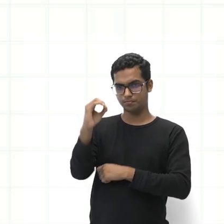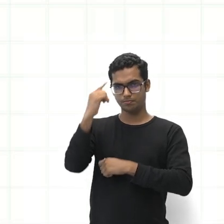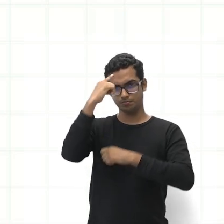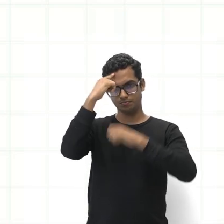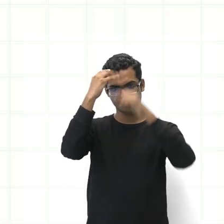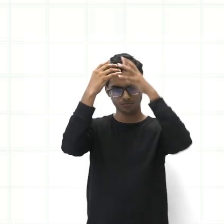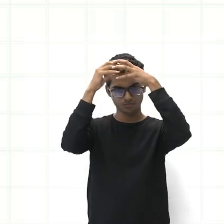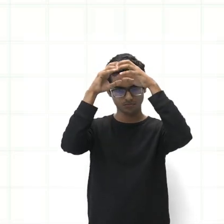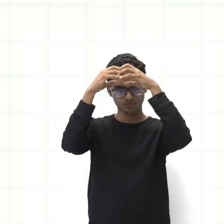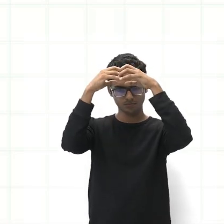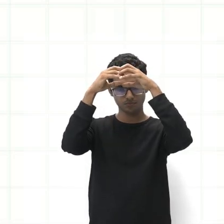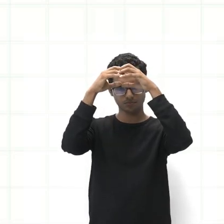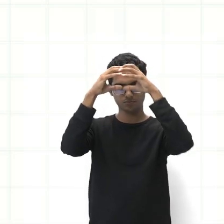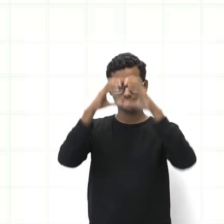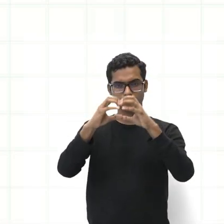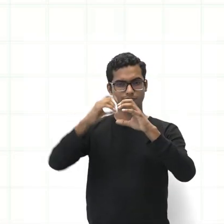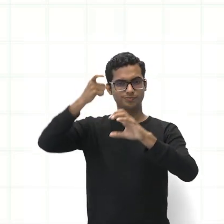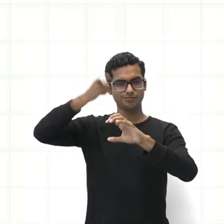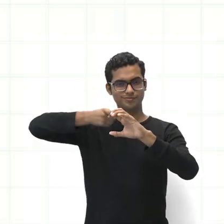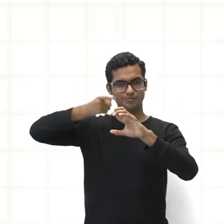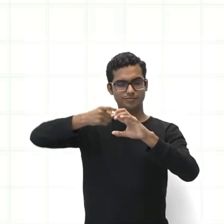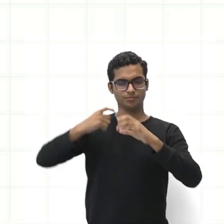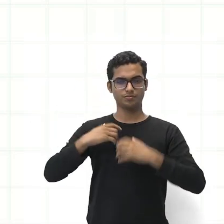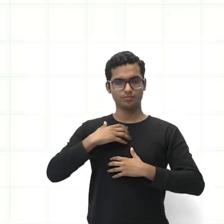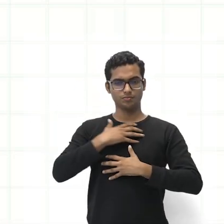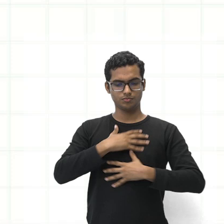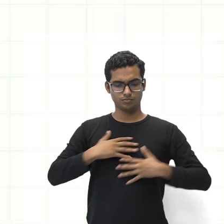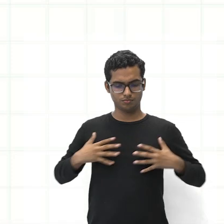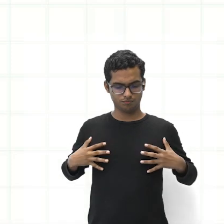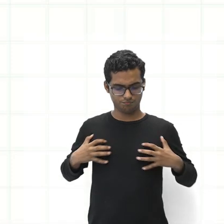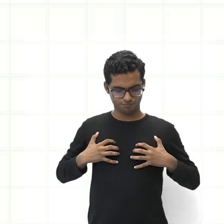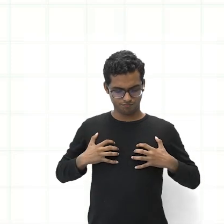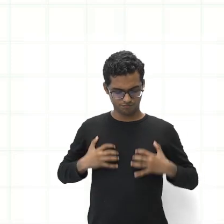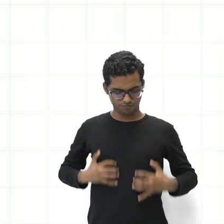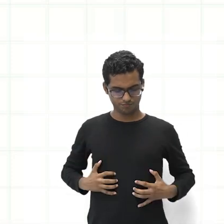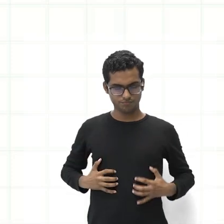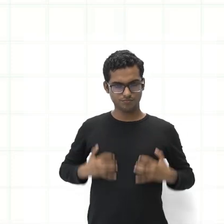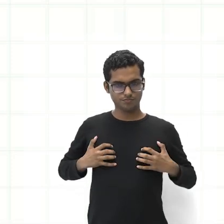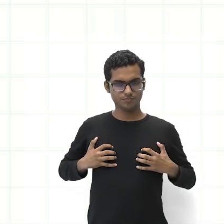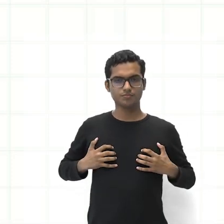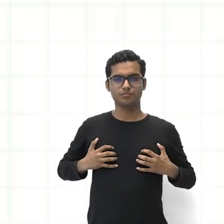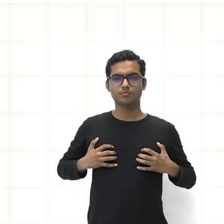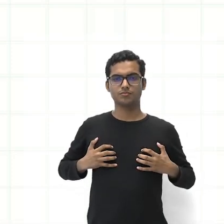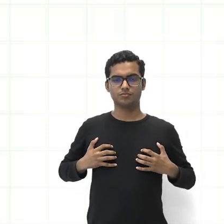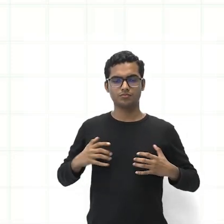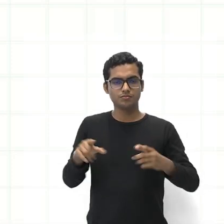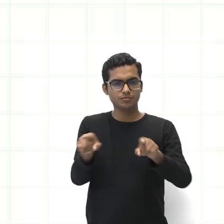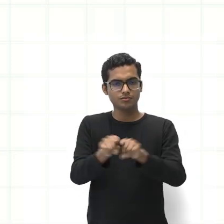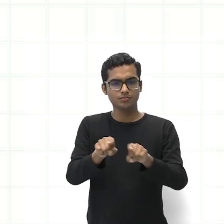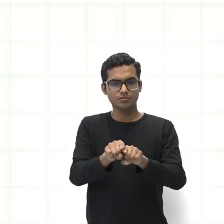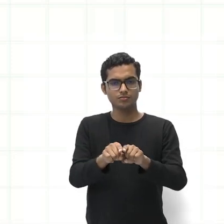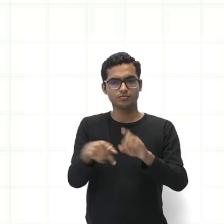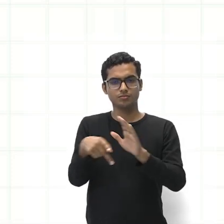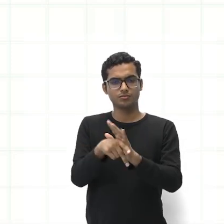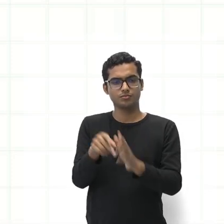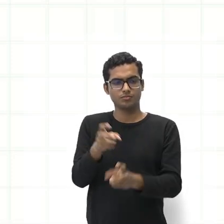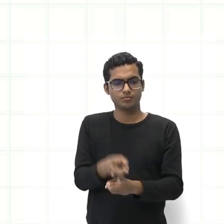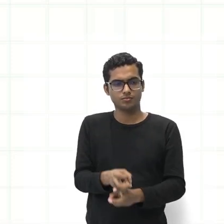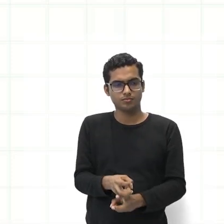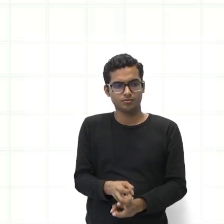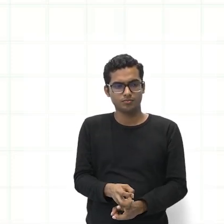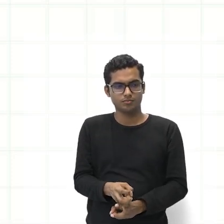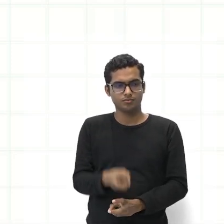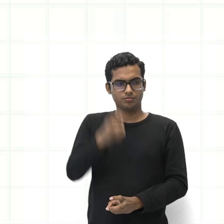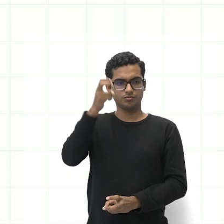A sua caixa torácica e a sua coluna vertebral. Professora, por que